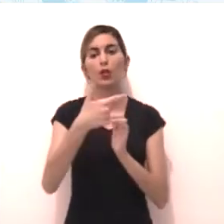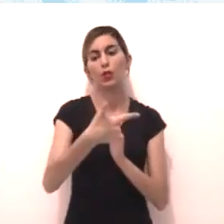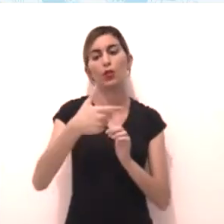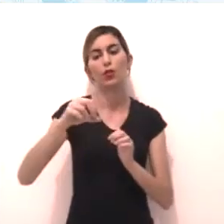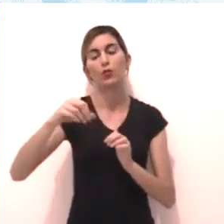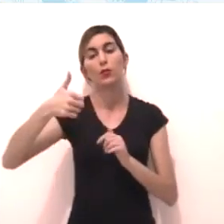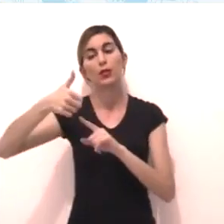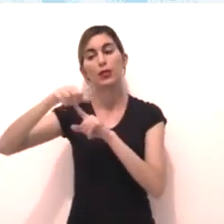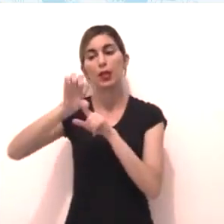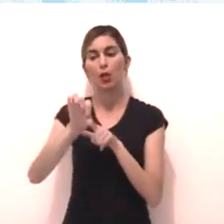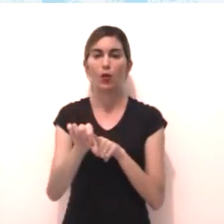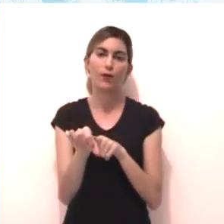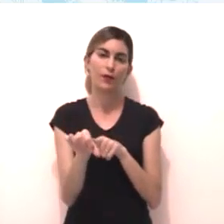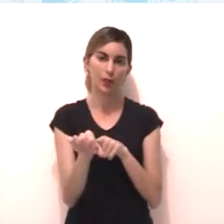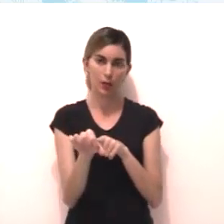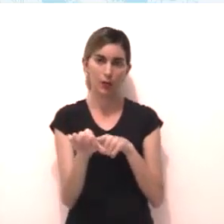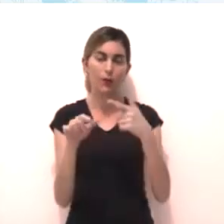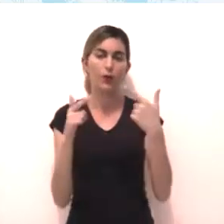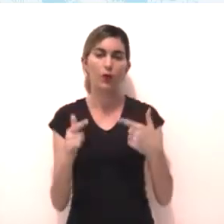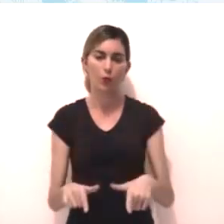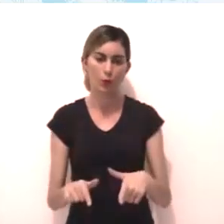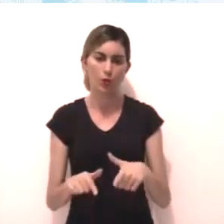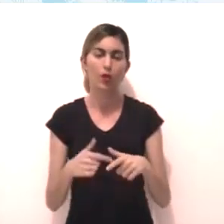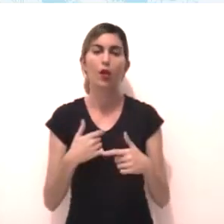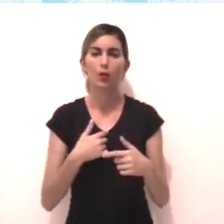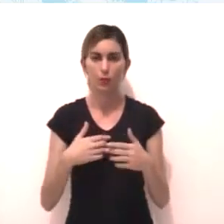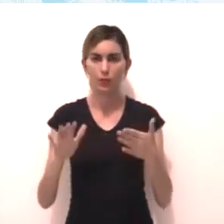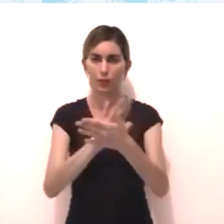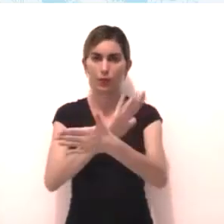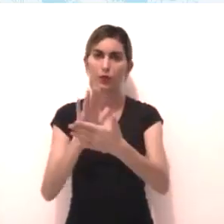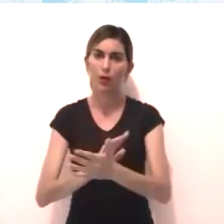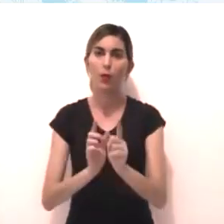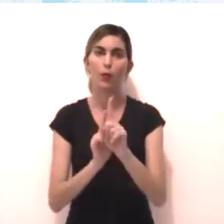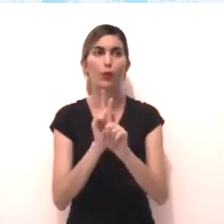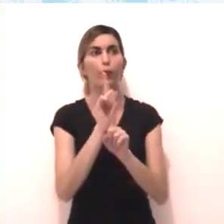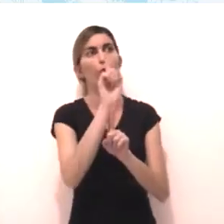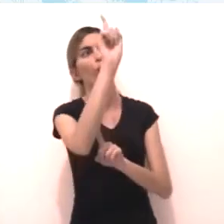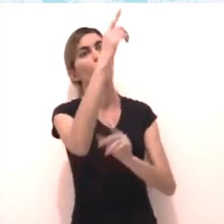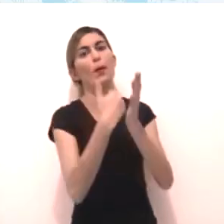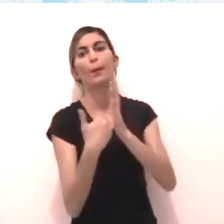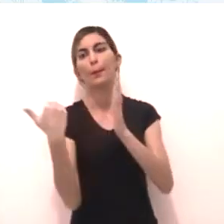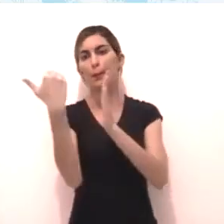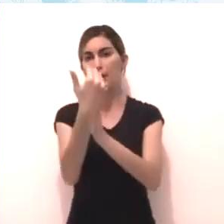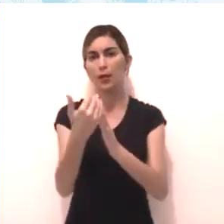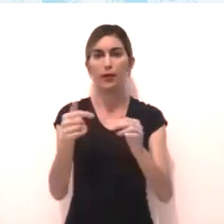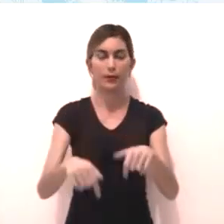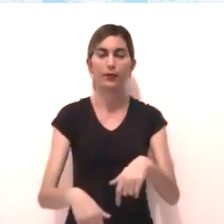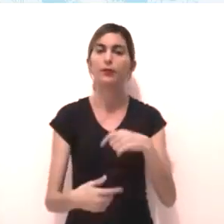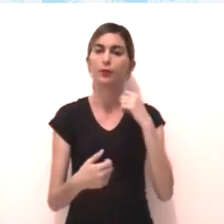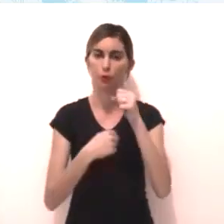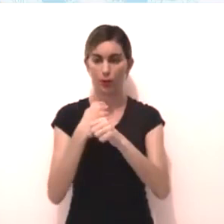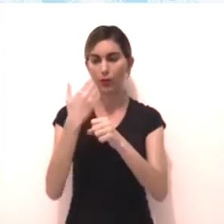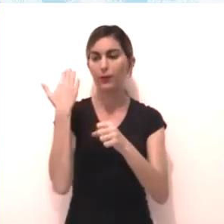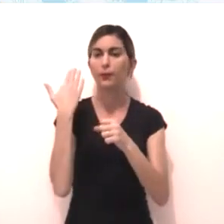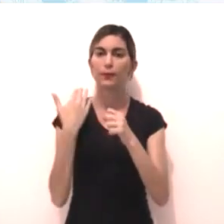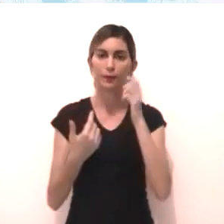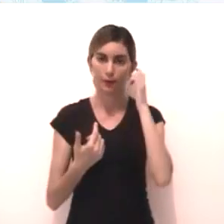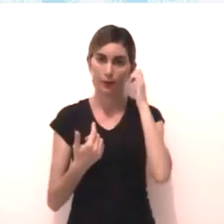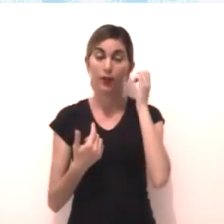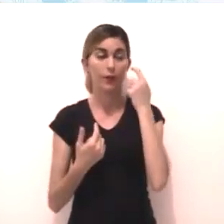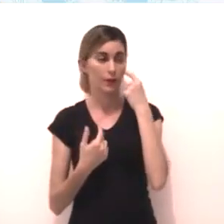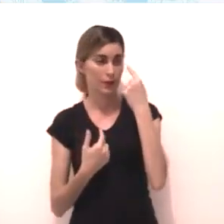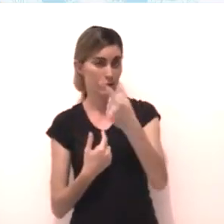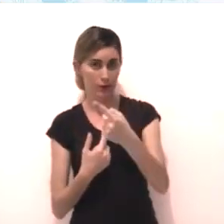a 2019, onde o desmatamento está crescendo. Então, se você perceber nesse gráfico, você vai ver